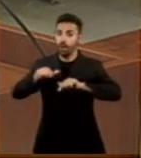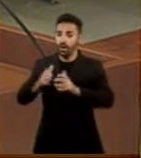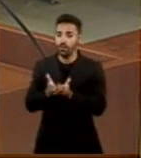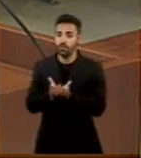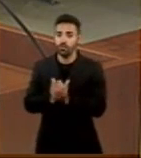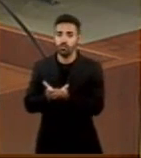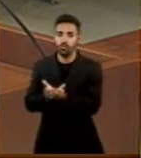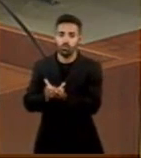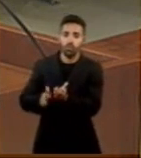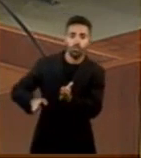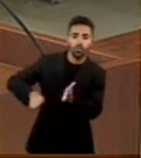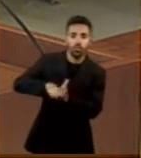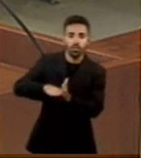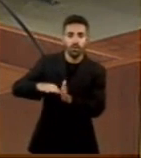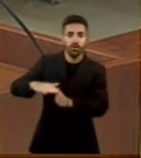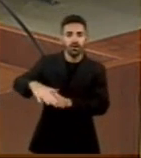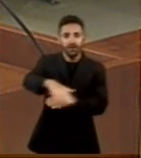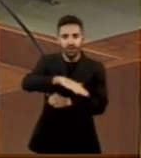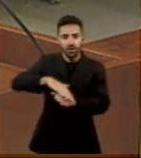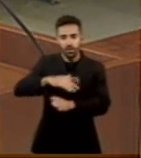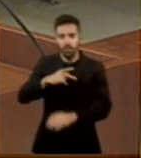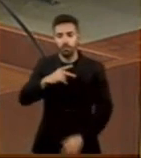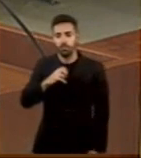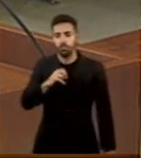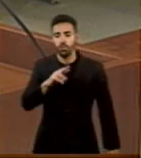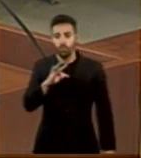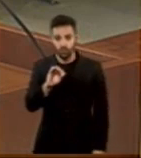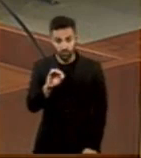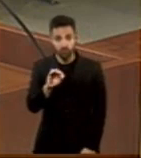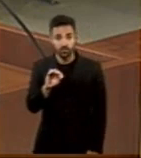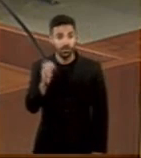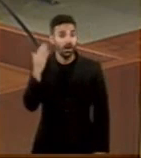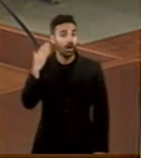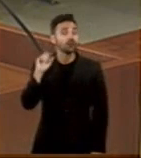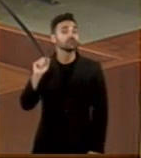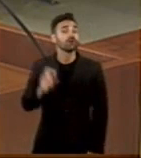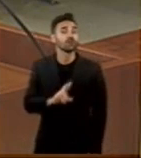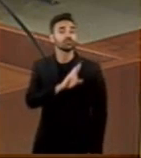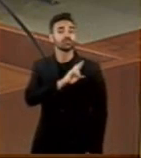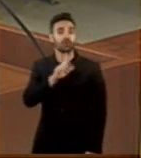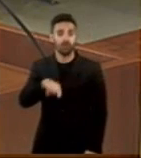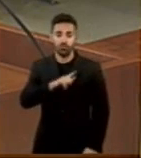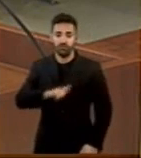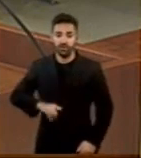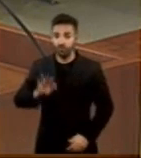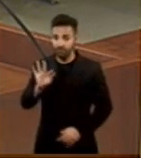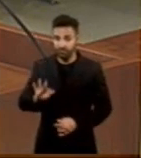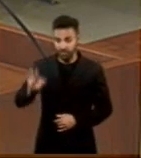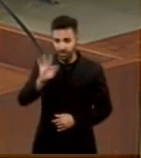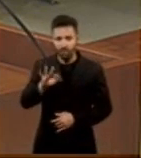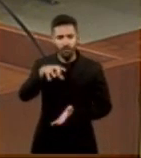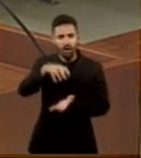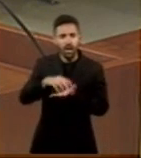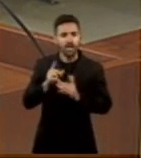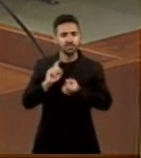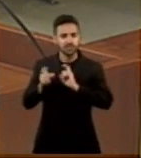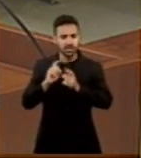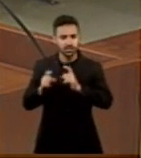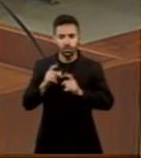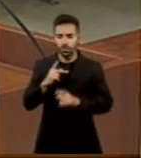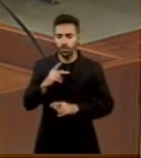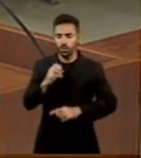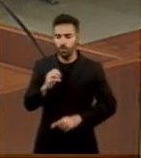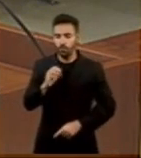lerei de novo. À época, quem cuidava de portos? Somente a União, pela chamada administração portuária